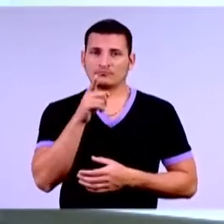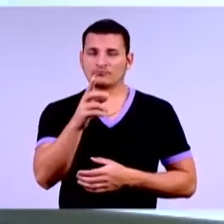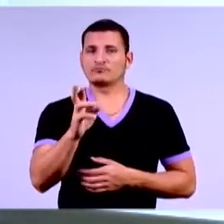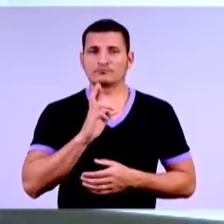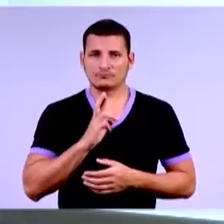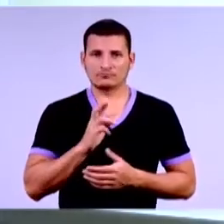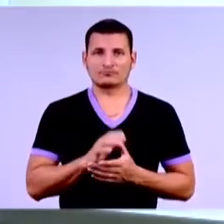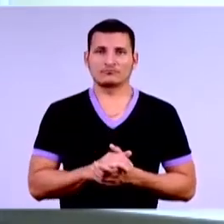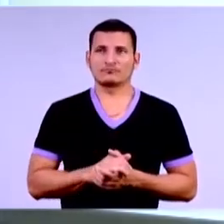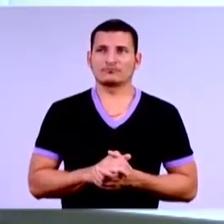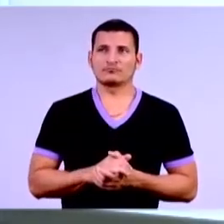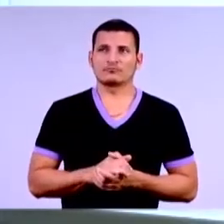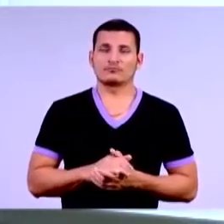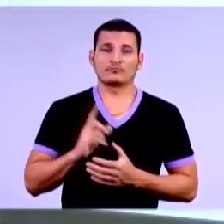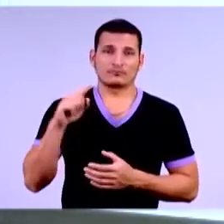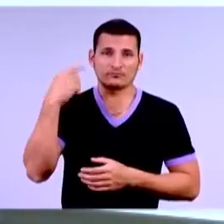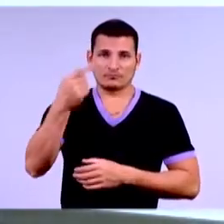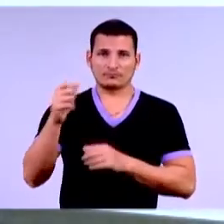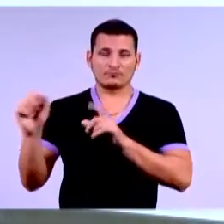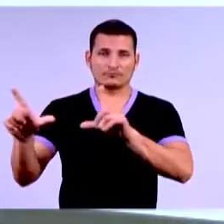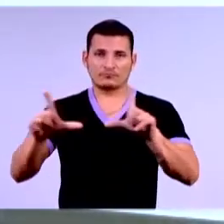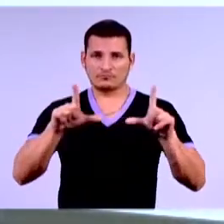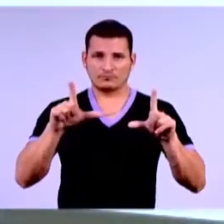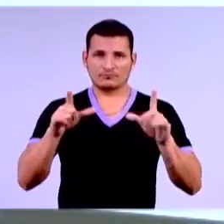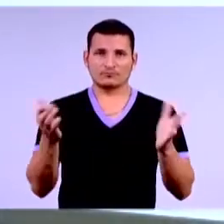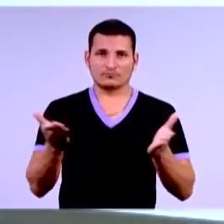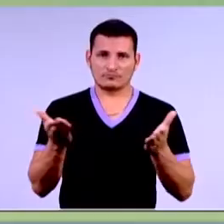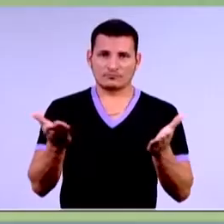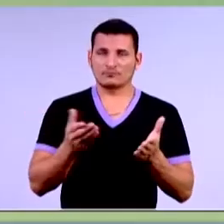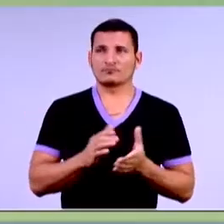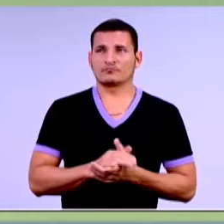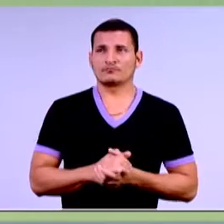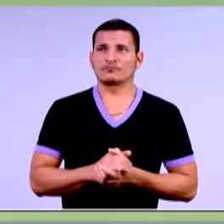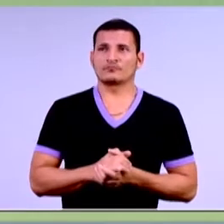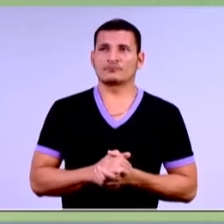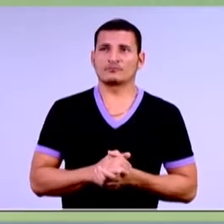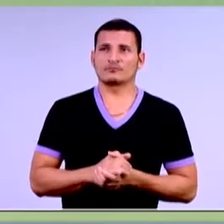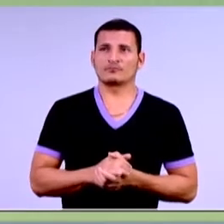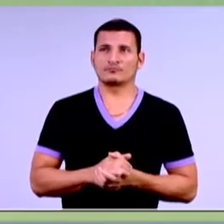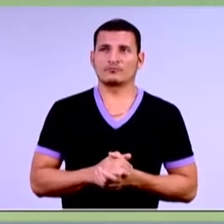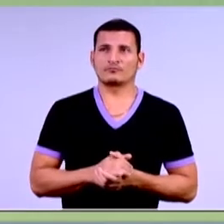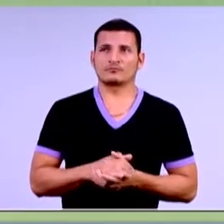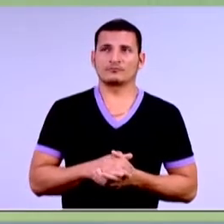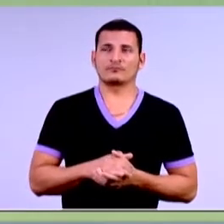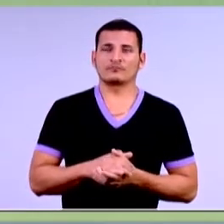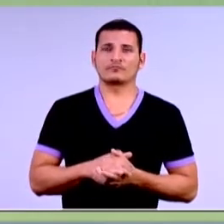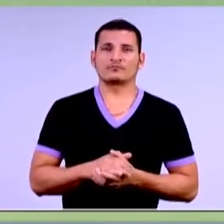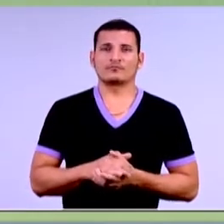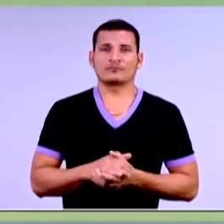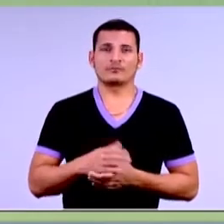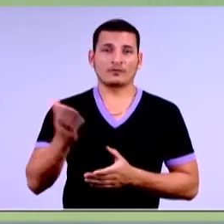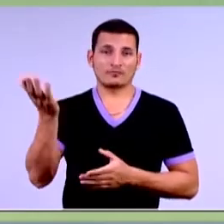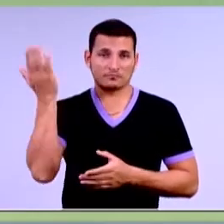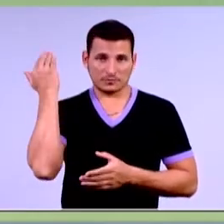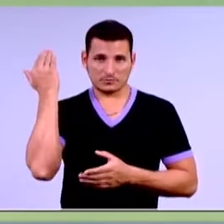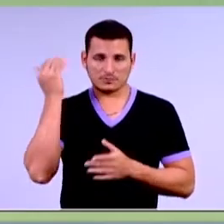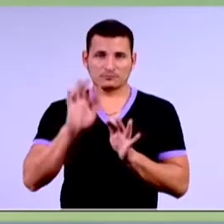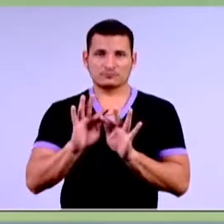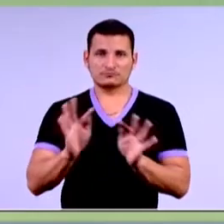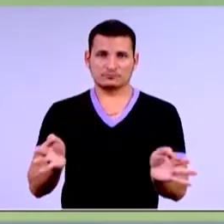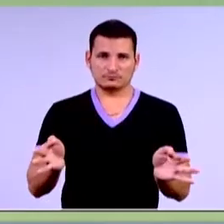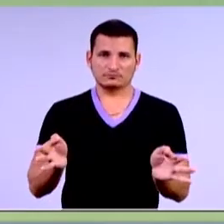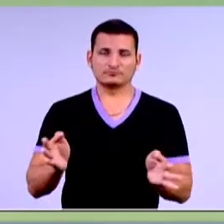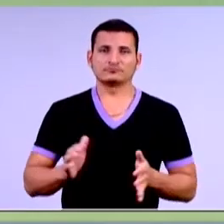o nosso próprio slide vai tratar agora aqui do centro o terno o passado é